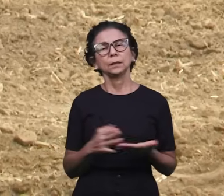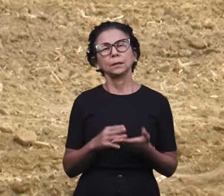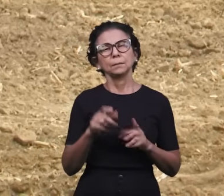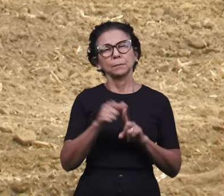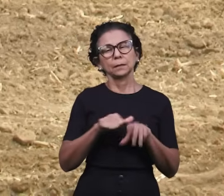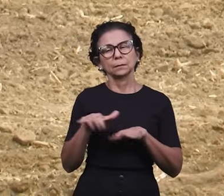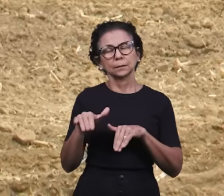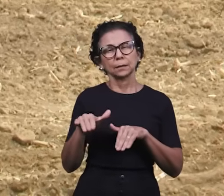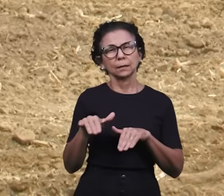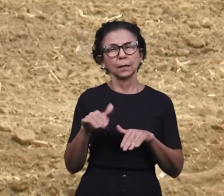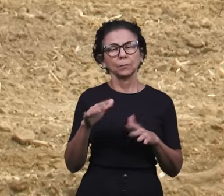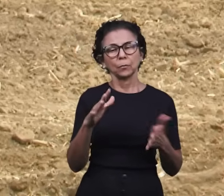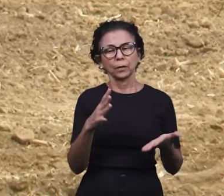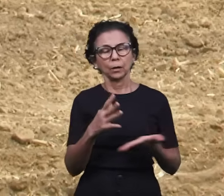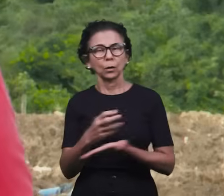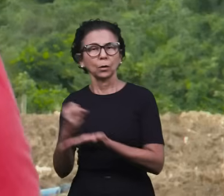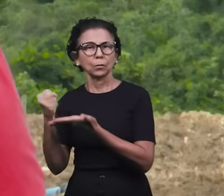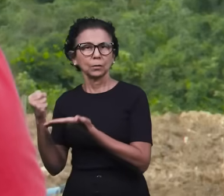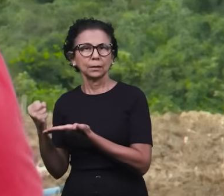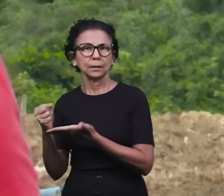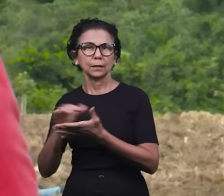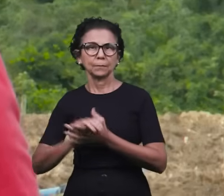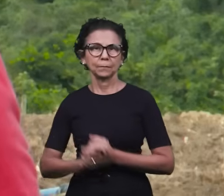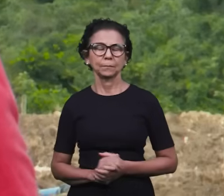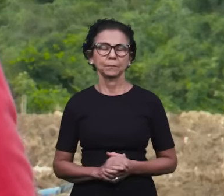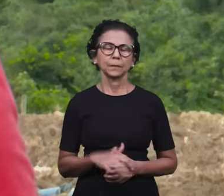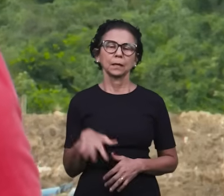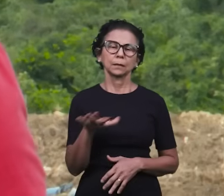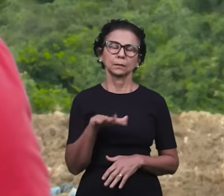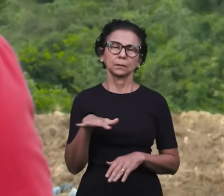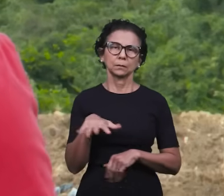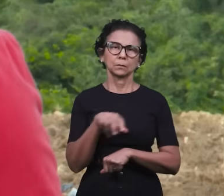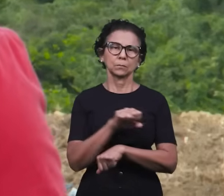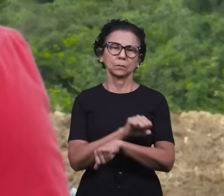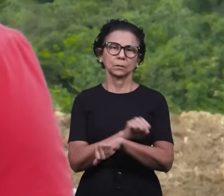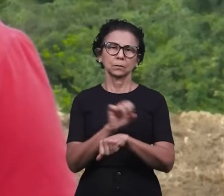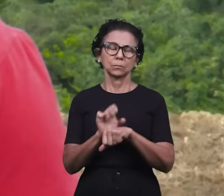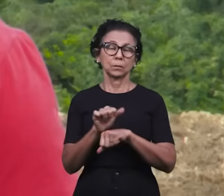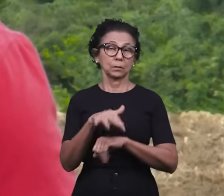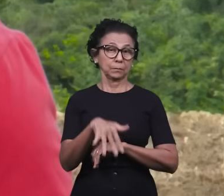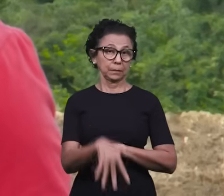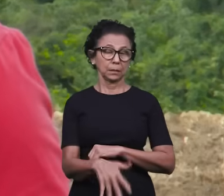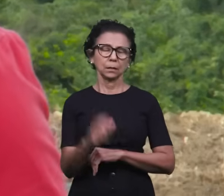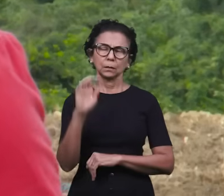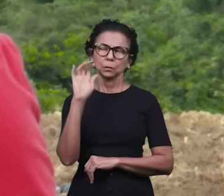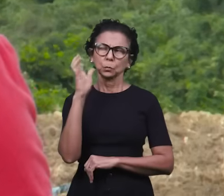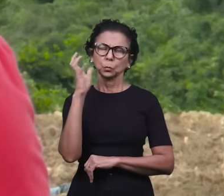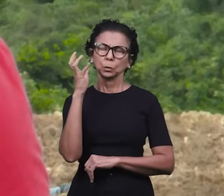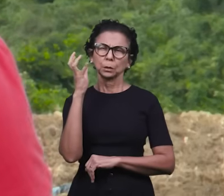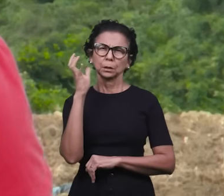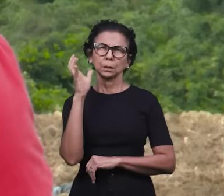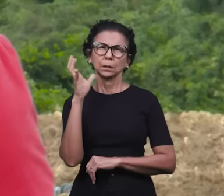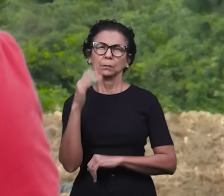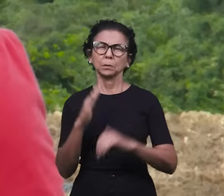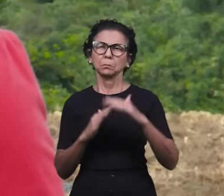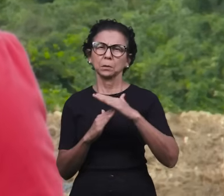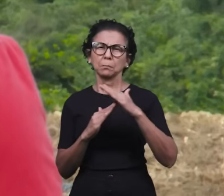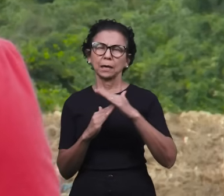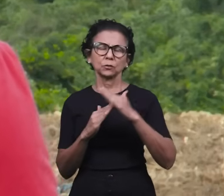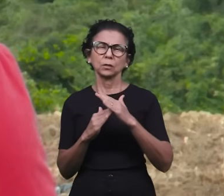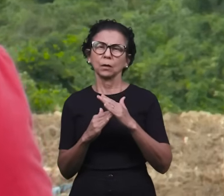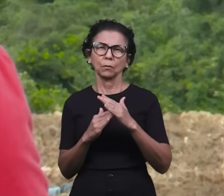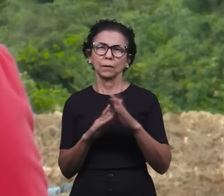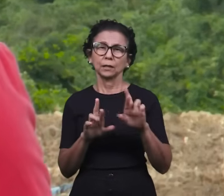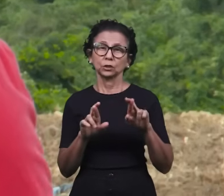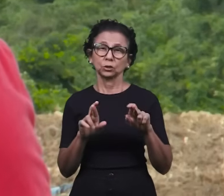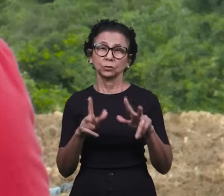colheita é estimada para o mês de setembro. As condições climáticas nas regiões aqui do sítio Esperança não interferenciam tanto como